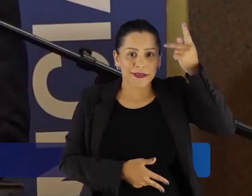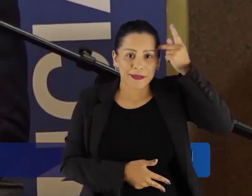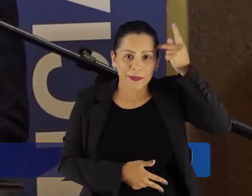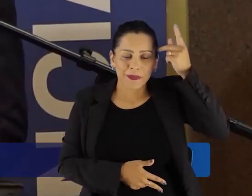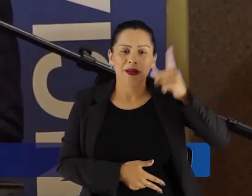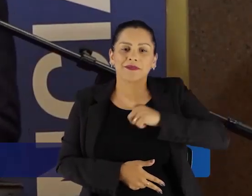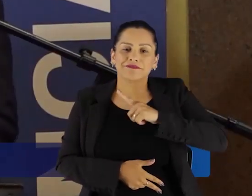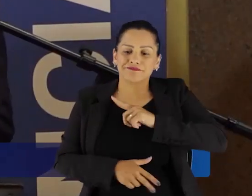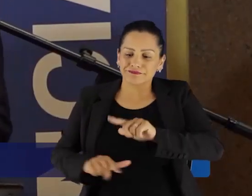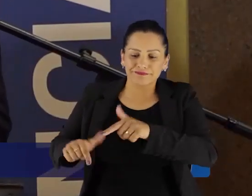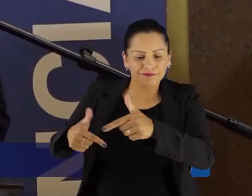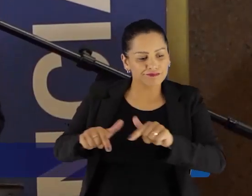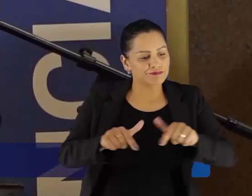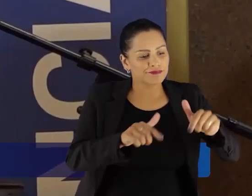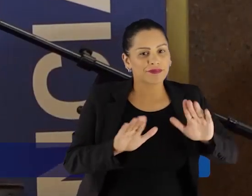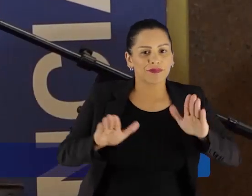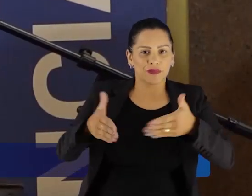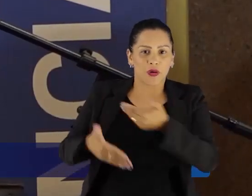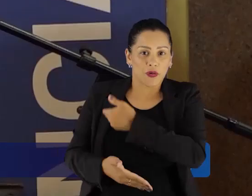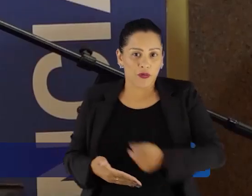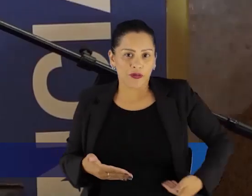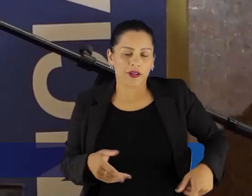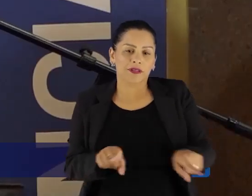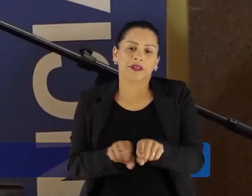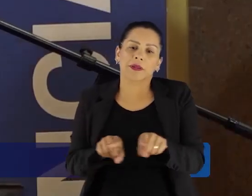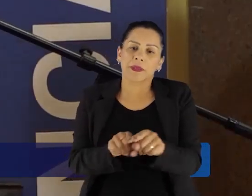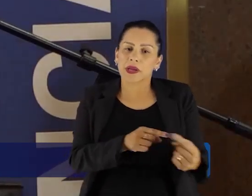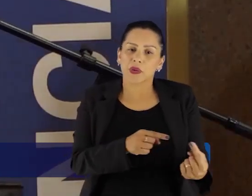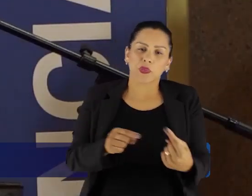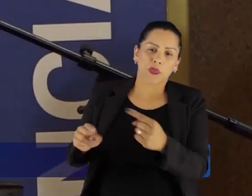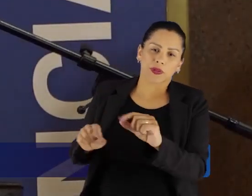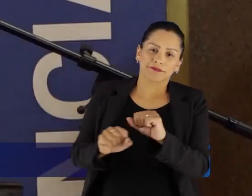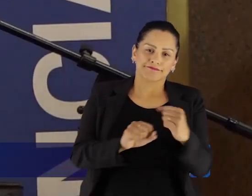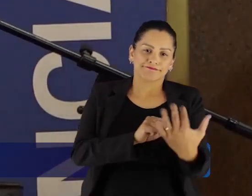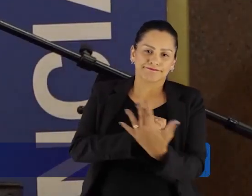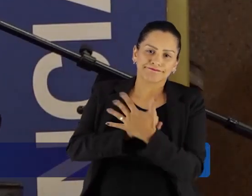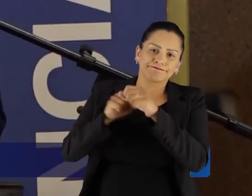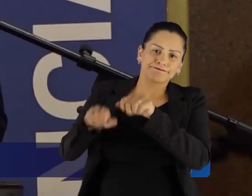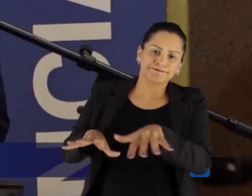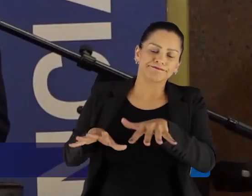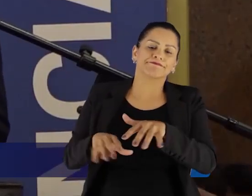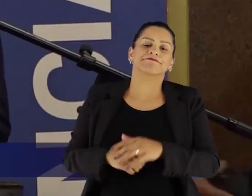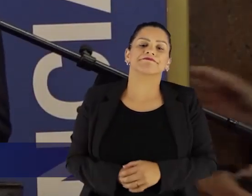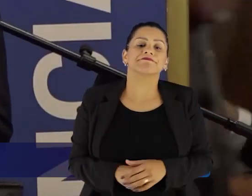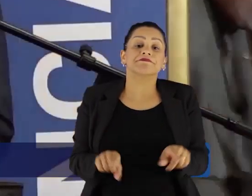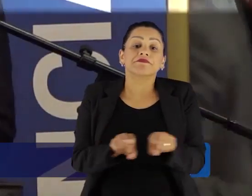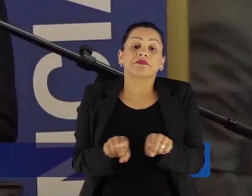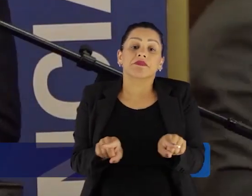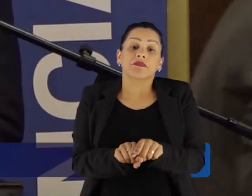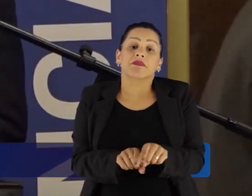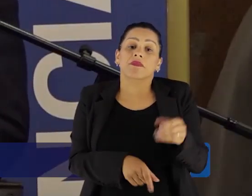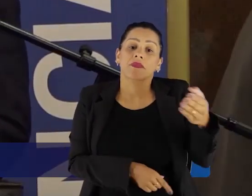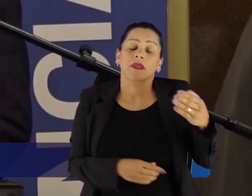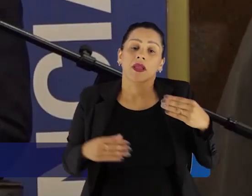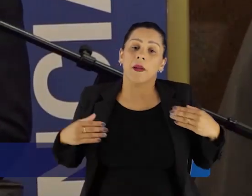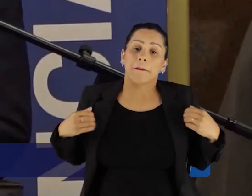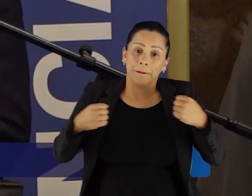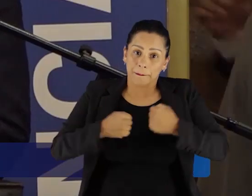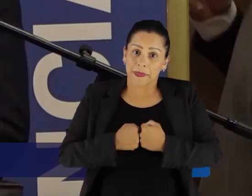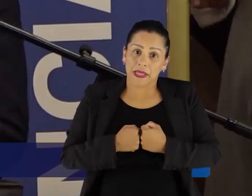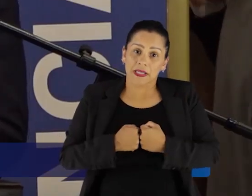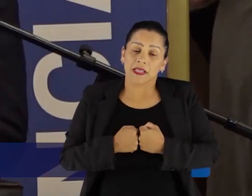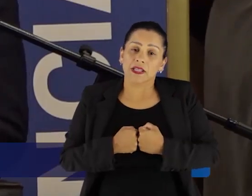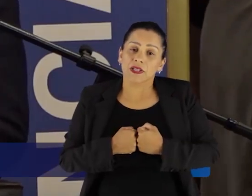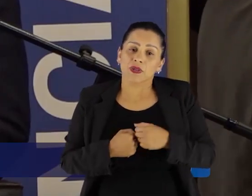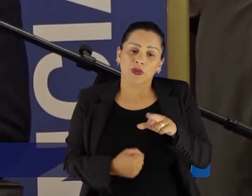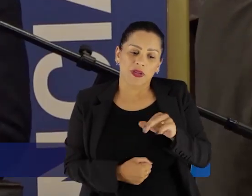as ações aqui e também de combate à pandemia excelentíssimo Ministro Ricardo Lewandowski nome